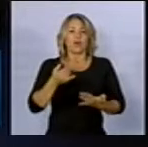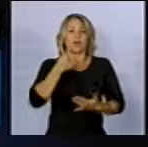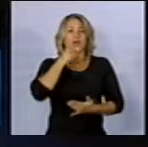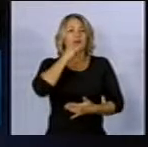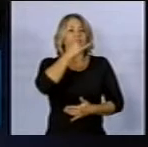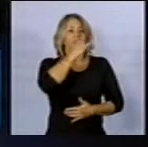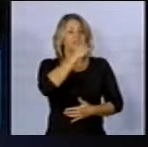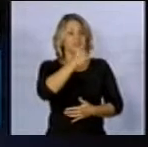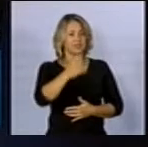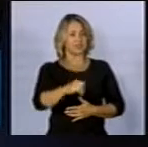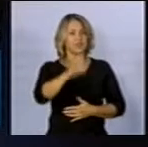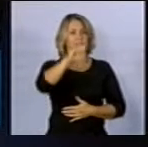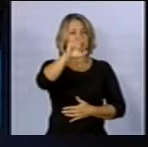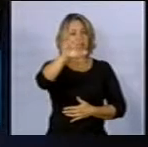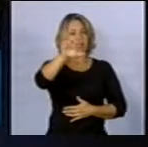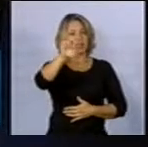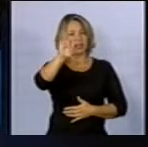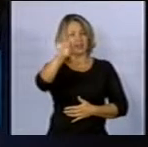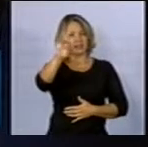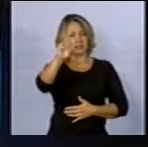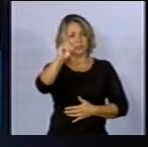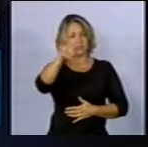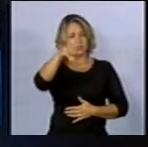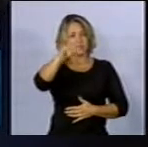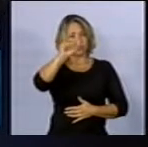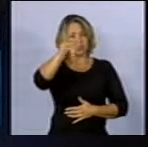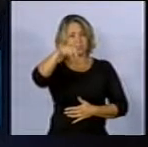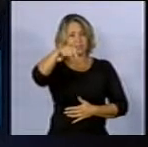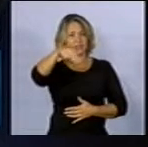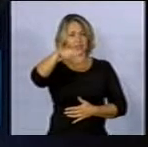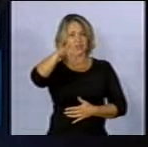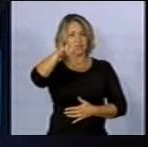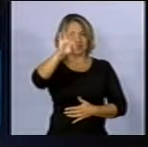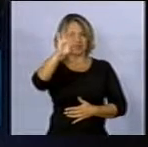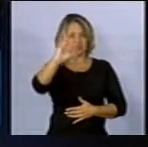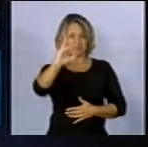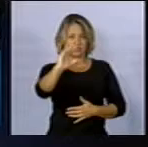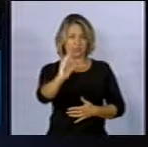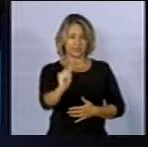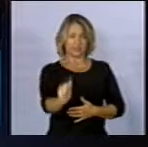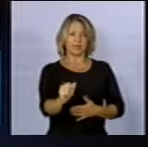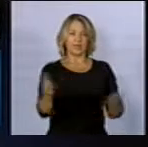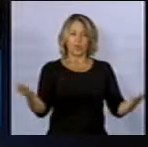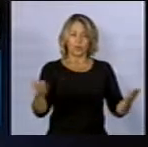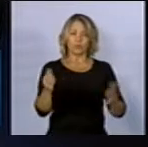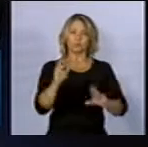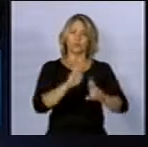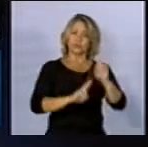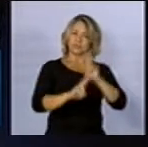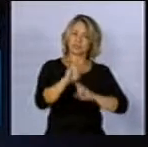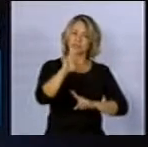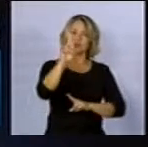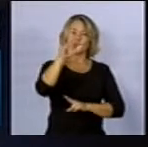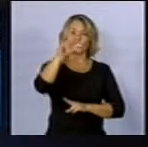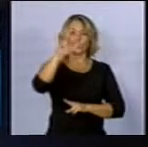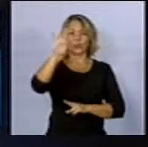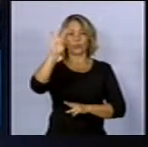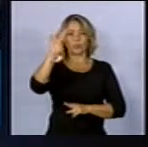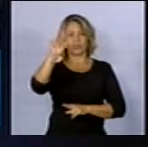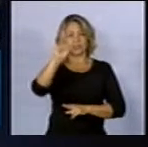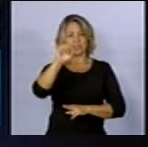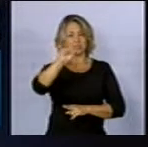radiação eletromagnética hoje nós usamos os eh ultrassom moderno